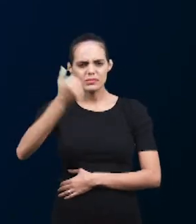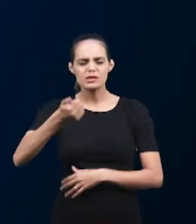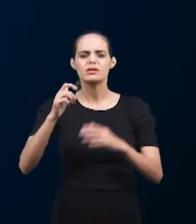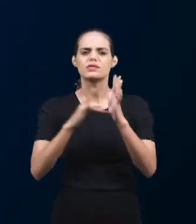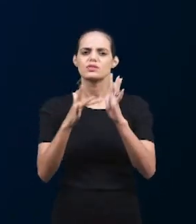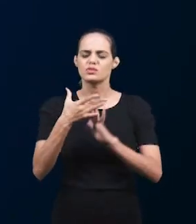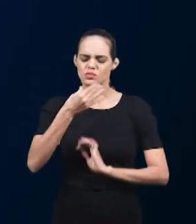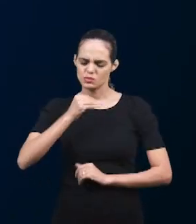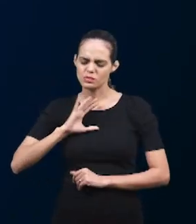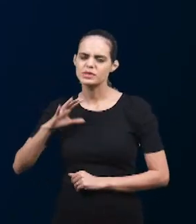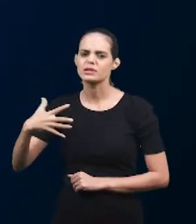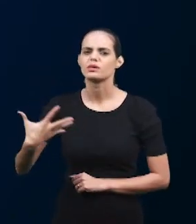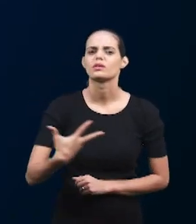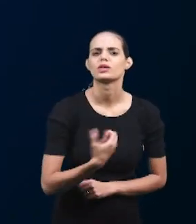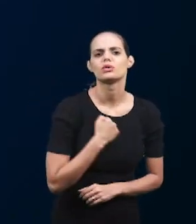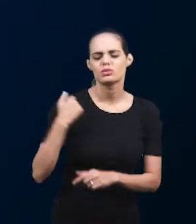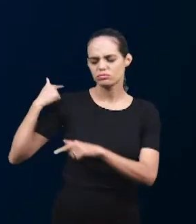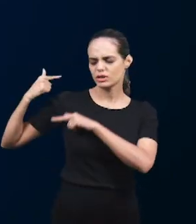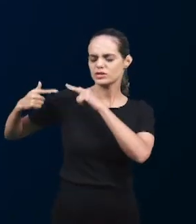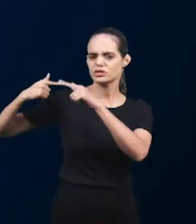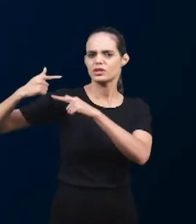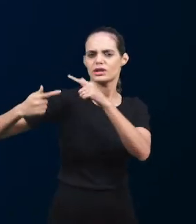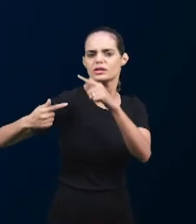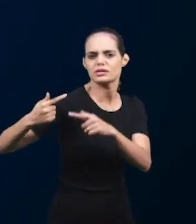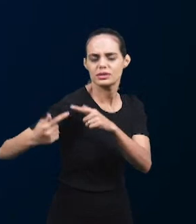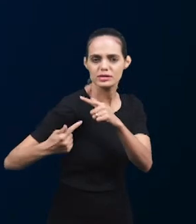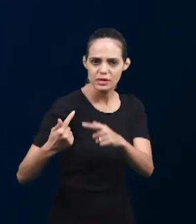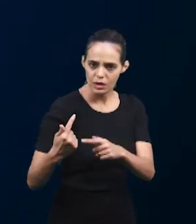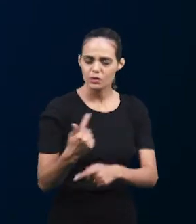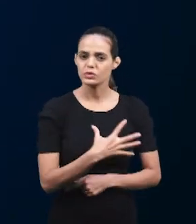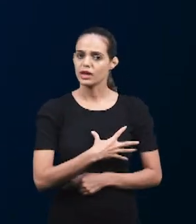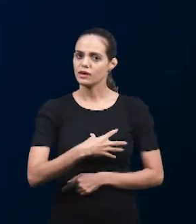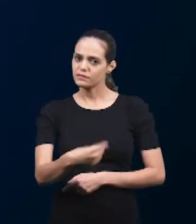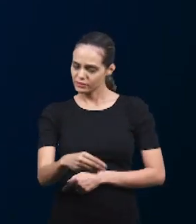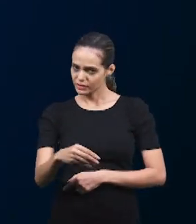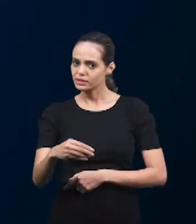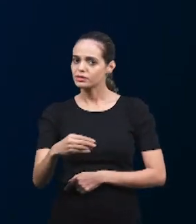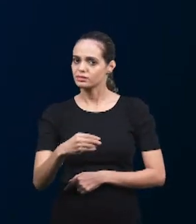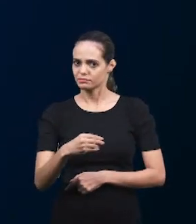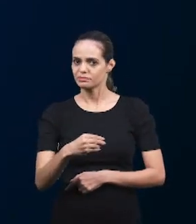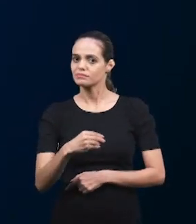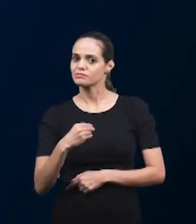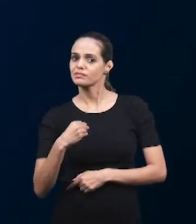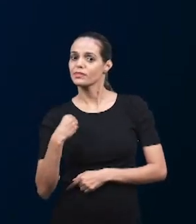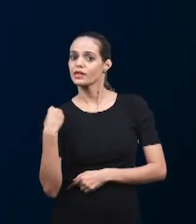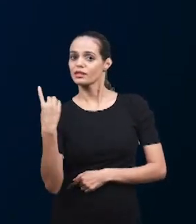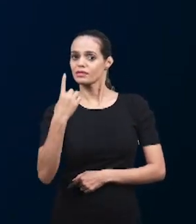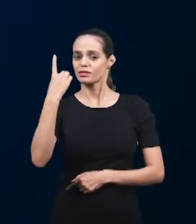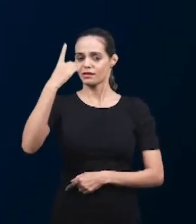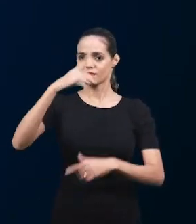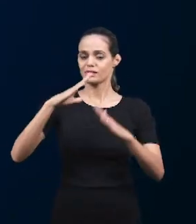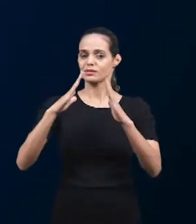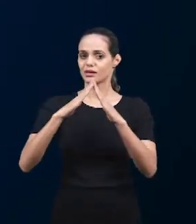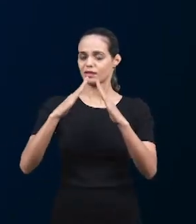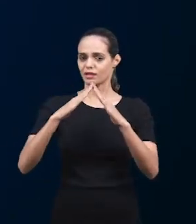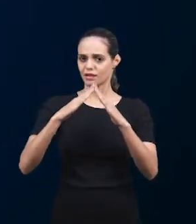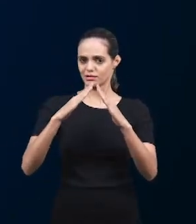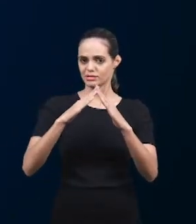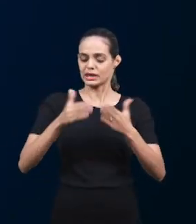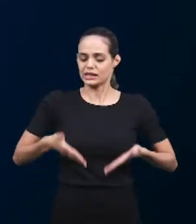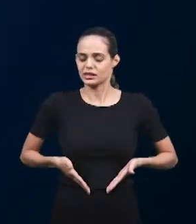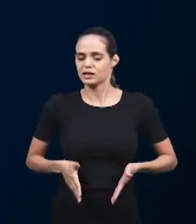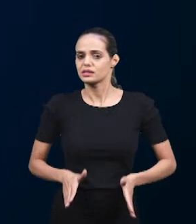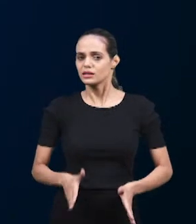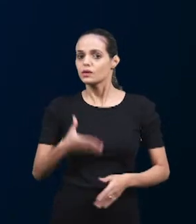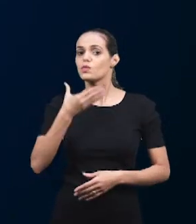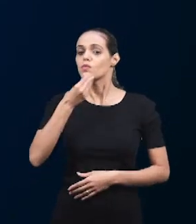Judá, que a profecia já falava isso, que da linhagem de Davi, da casa de Davi, virá o Salvador. da humanidade. E